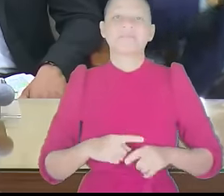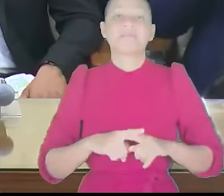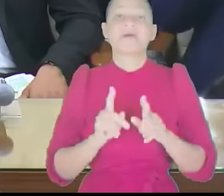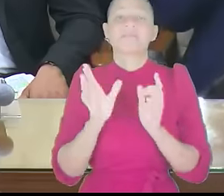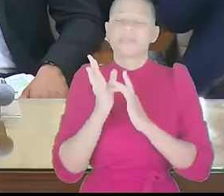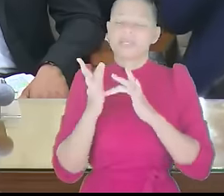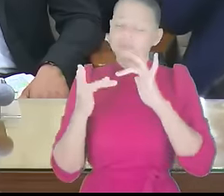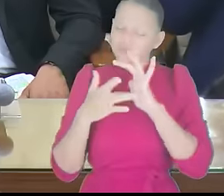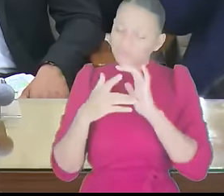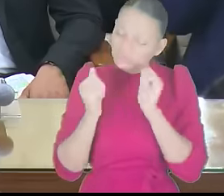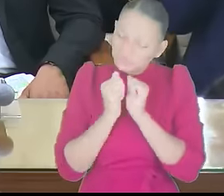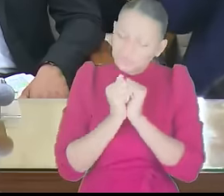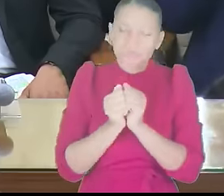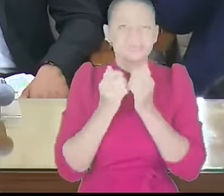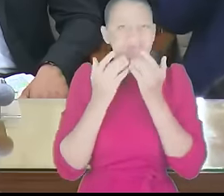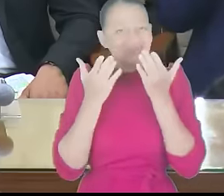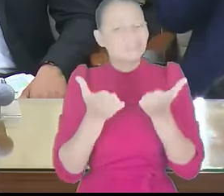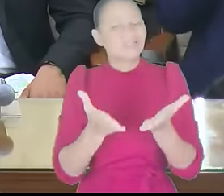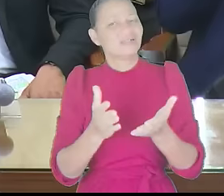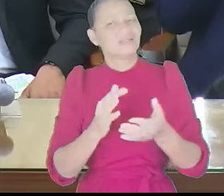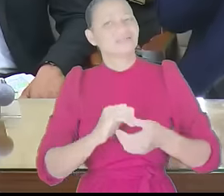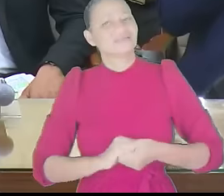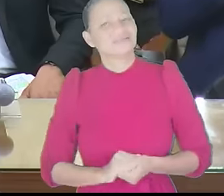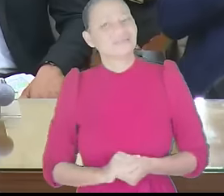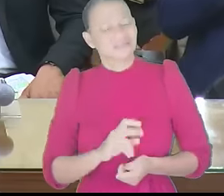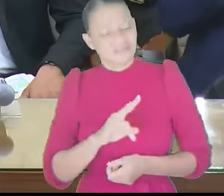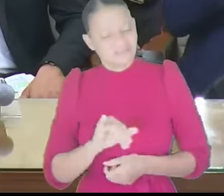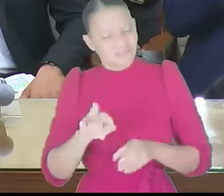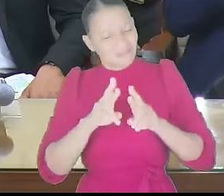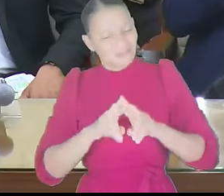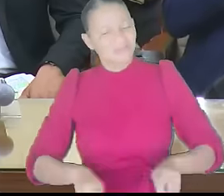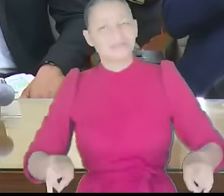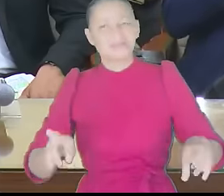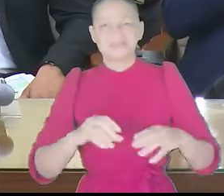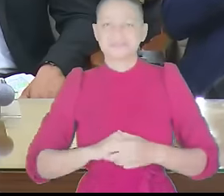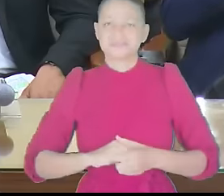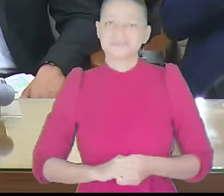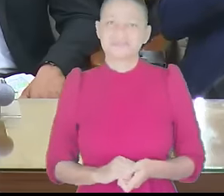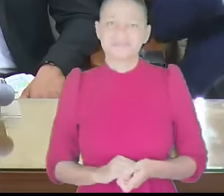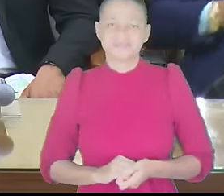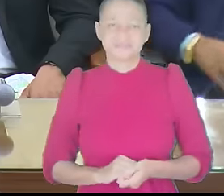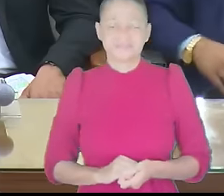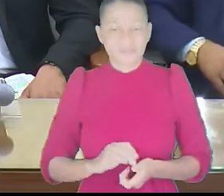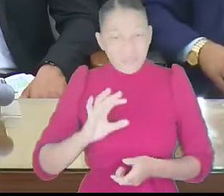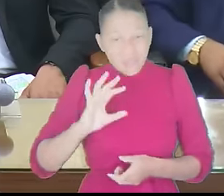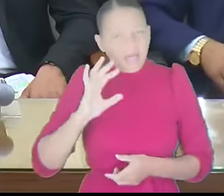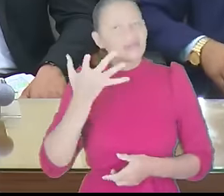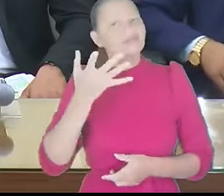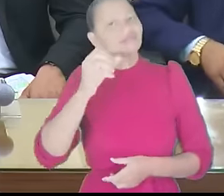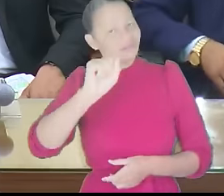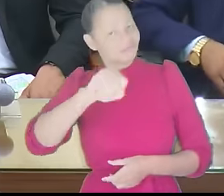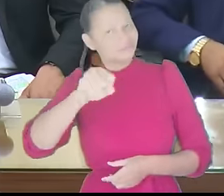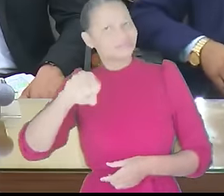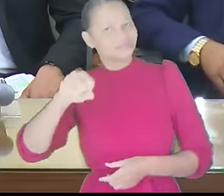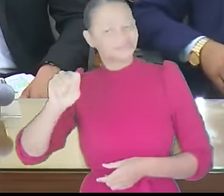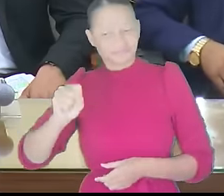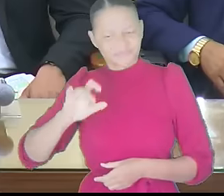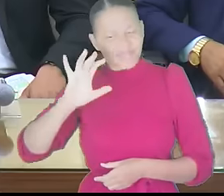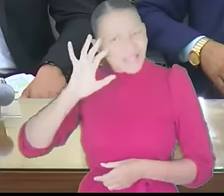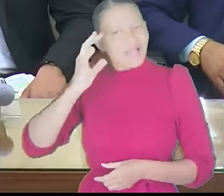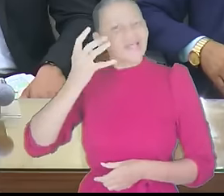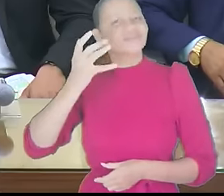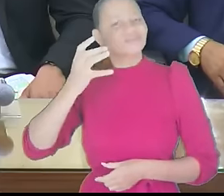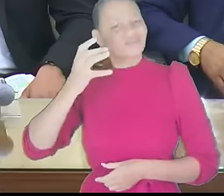anda, Jesus está ali. E vai resolver. Resolve ou não resolve, irmãos? Resolve. Irmãos? Resolve ou não resolve,